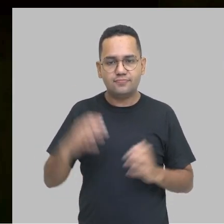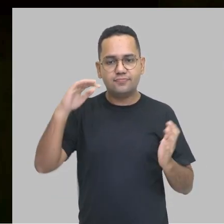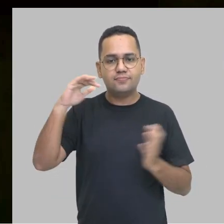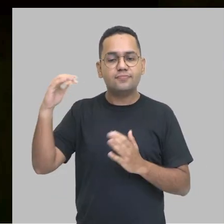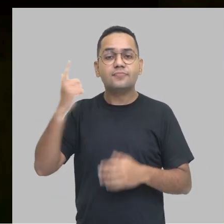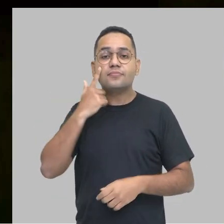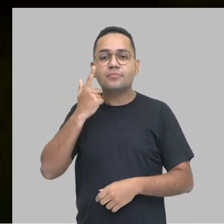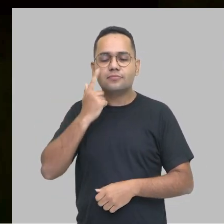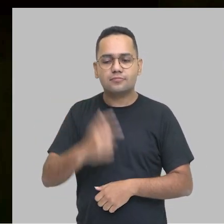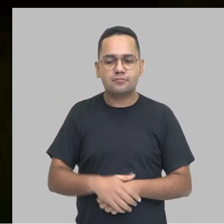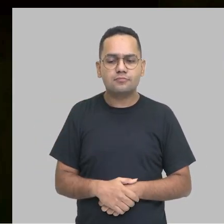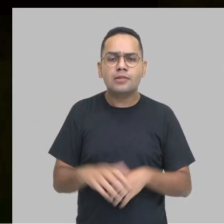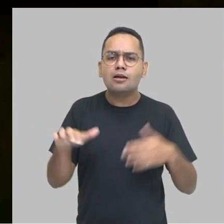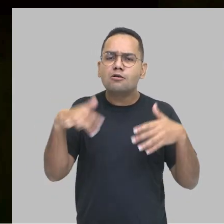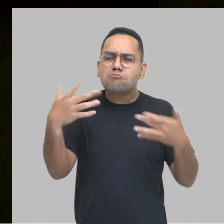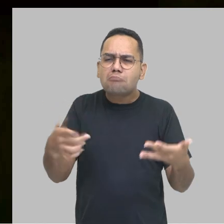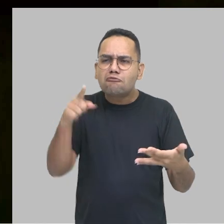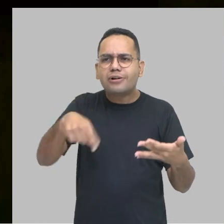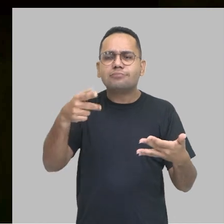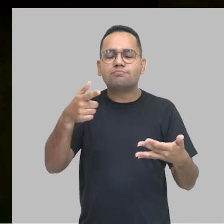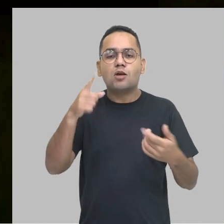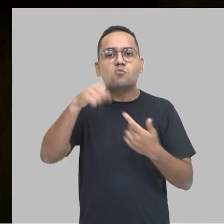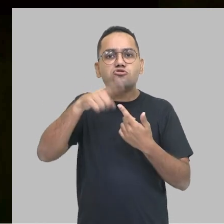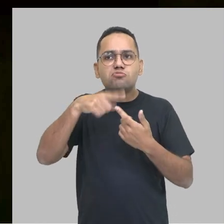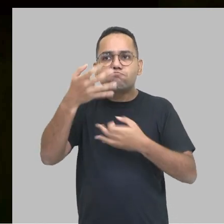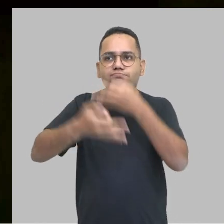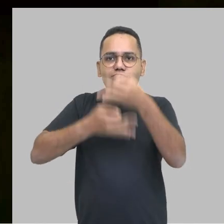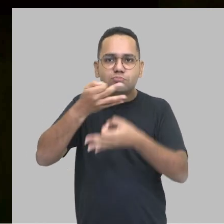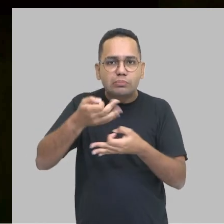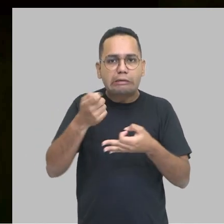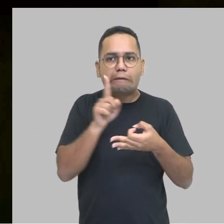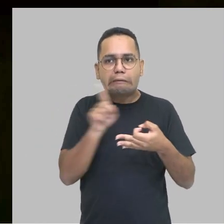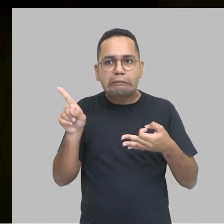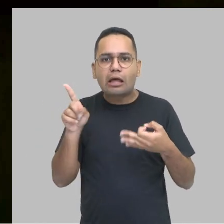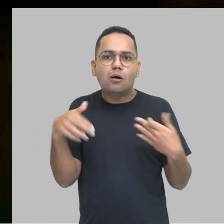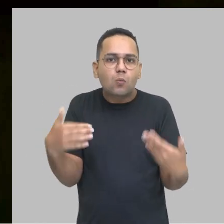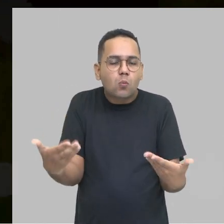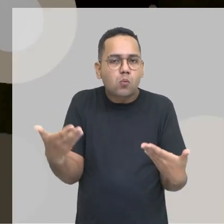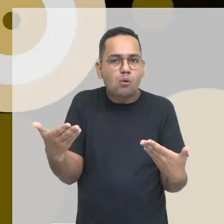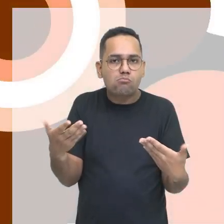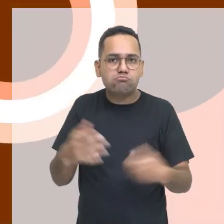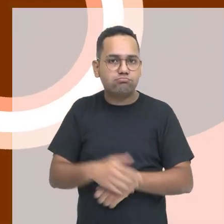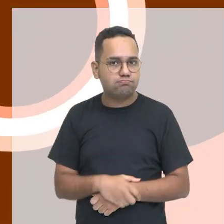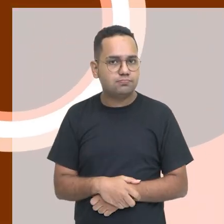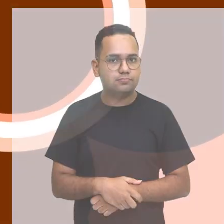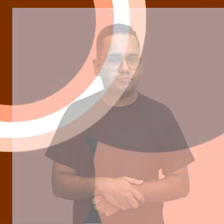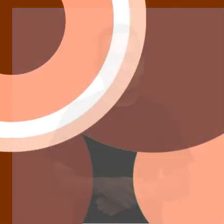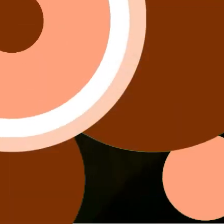o argumento, qual foi o pretexto utilizado nessa dominação? Vamos lá, gente.